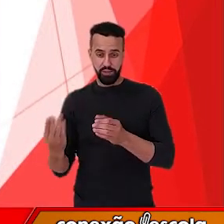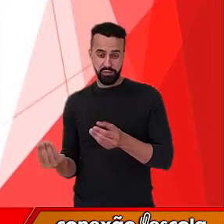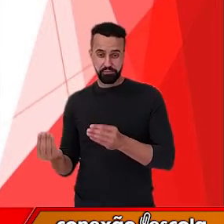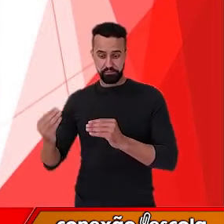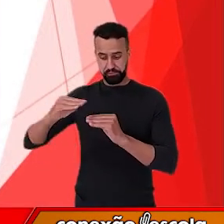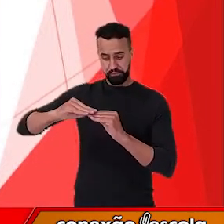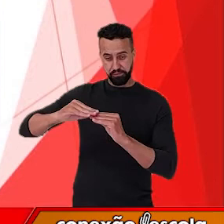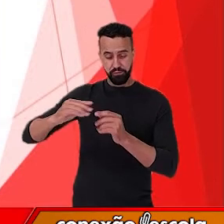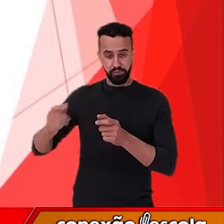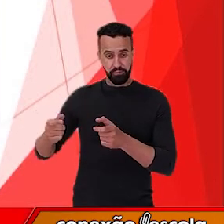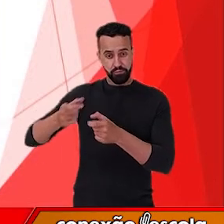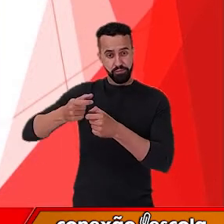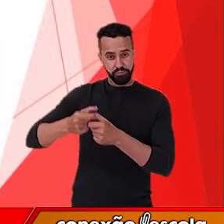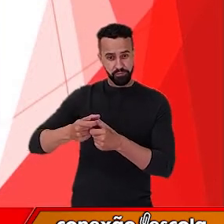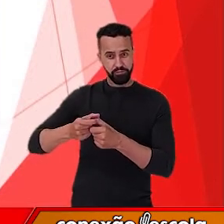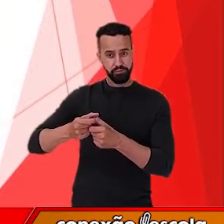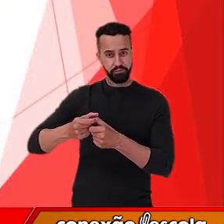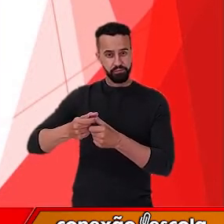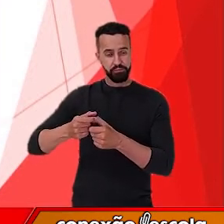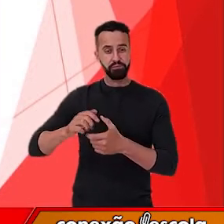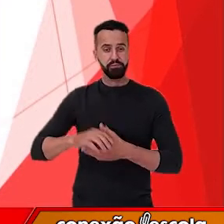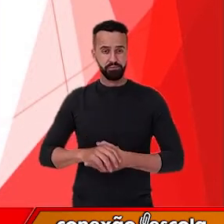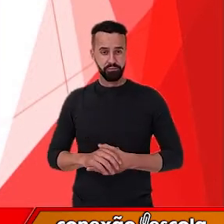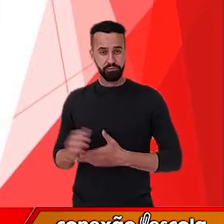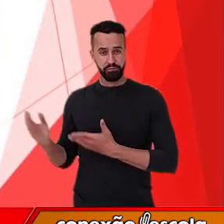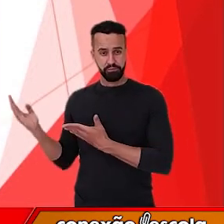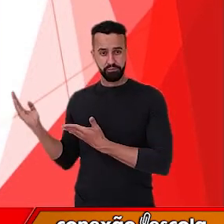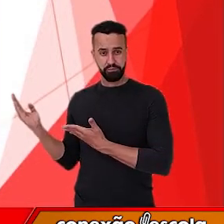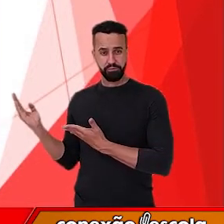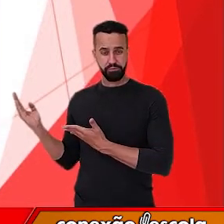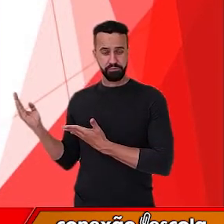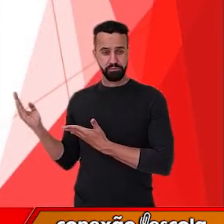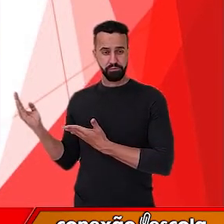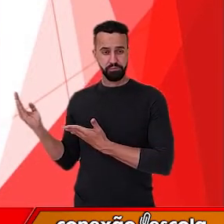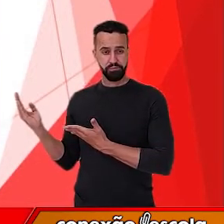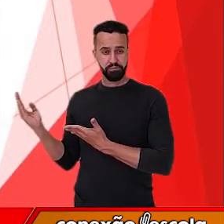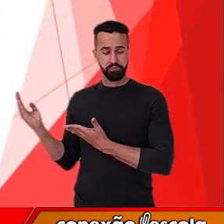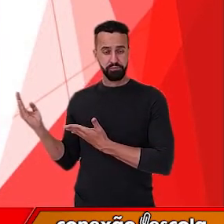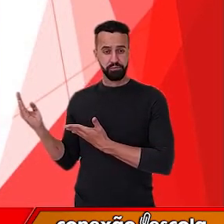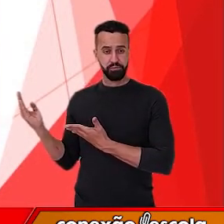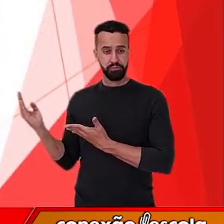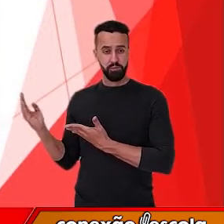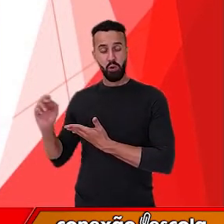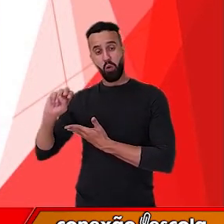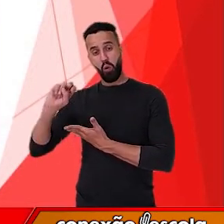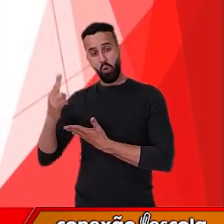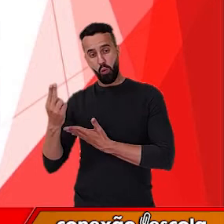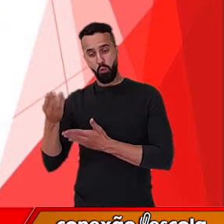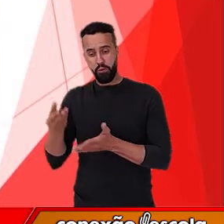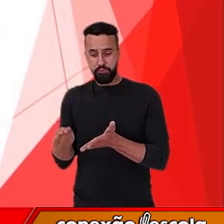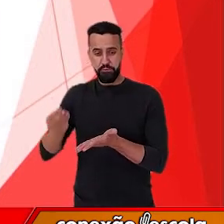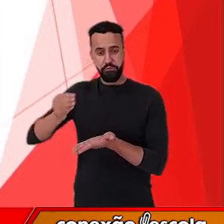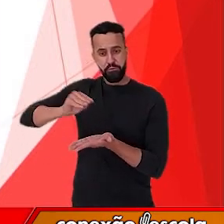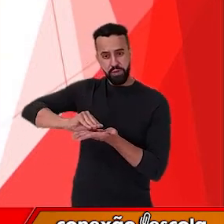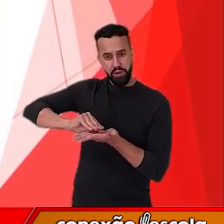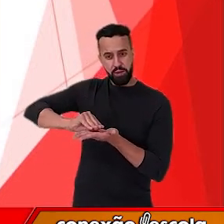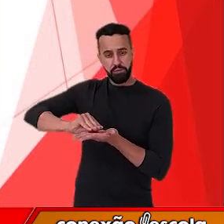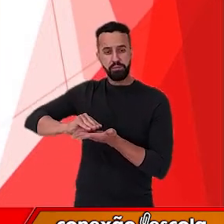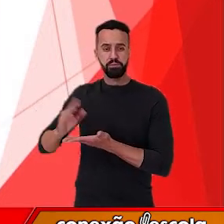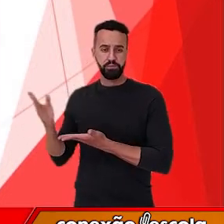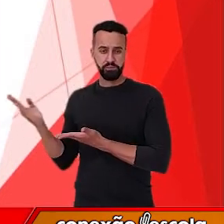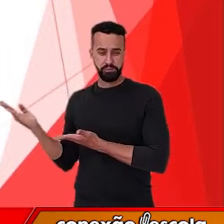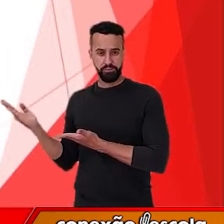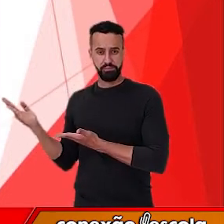poder simbolizar que ela é uma rainha, ou eu posso virar essa peça. Eu vou deixar